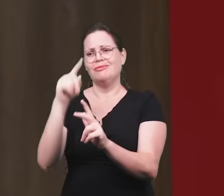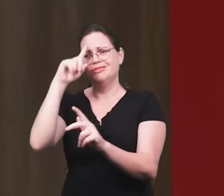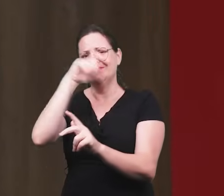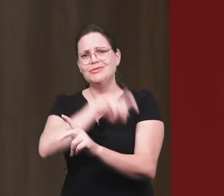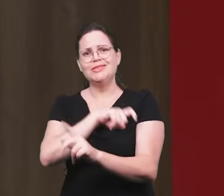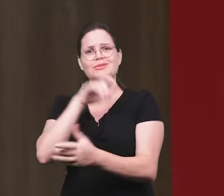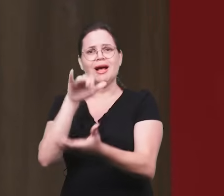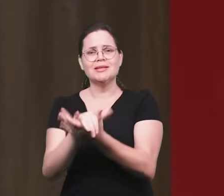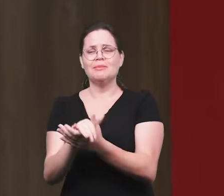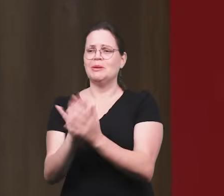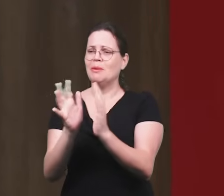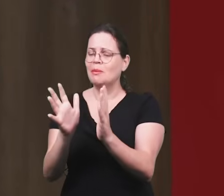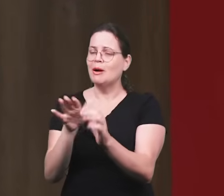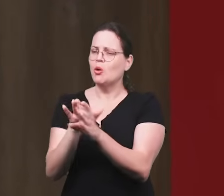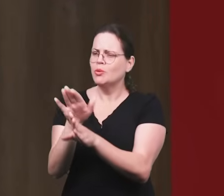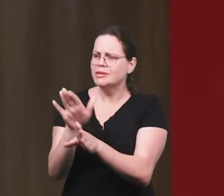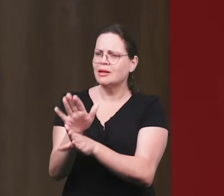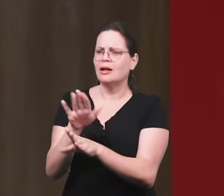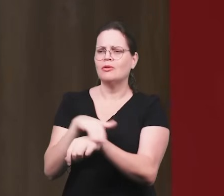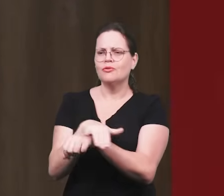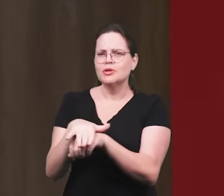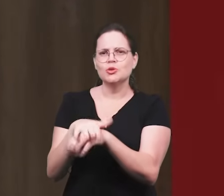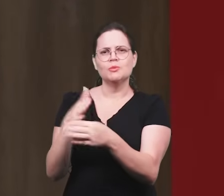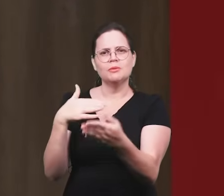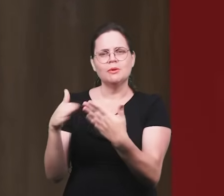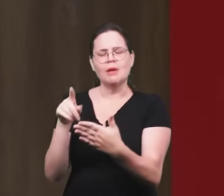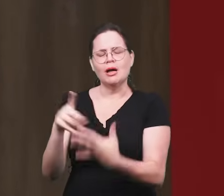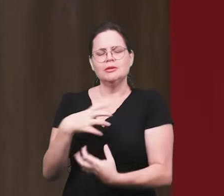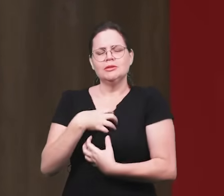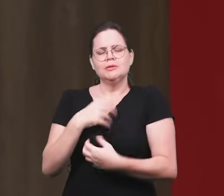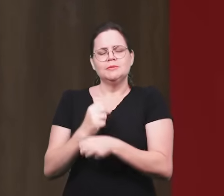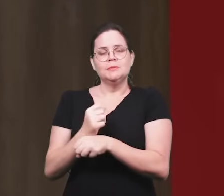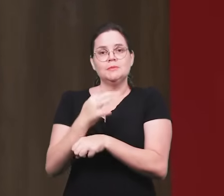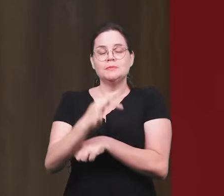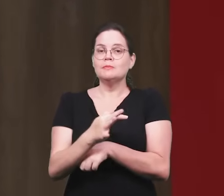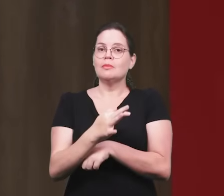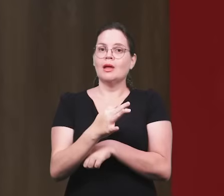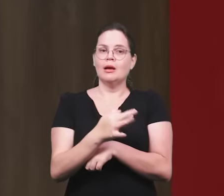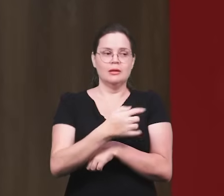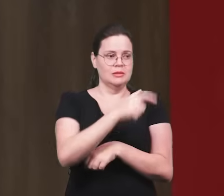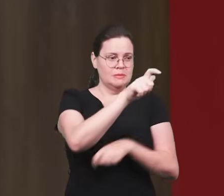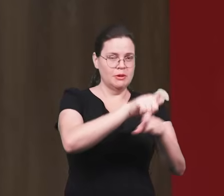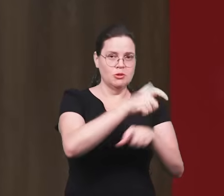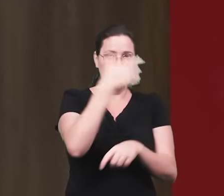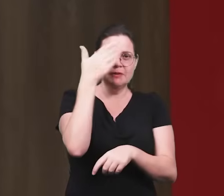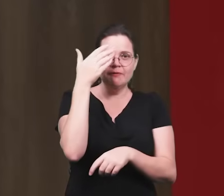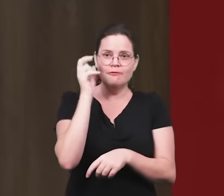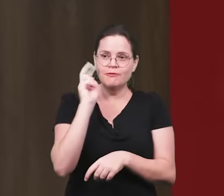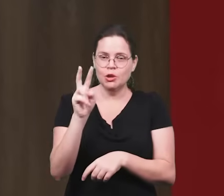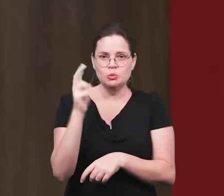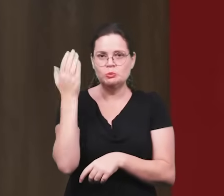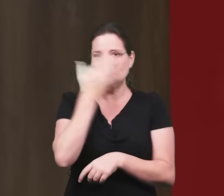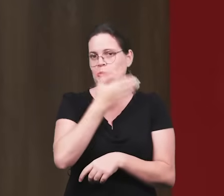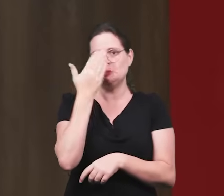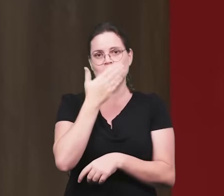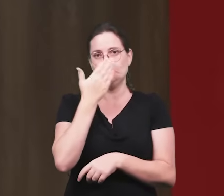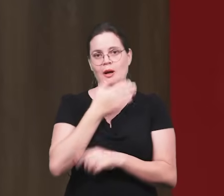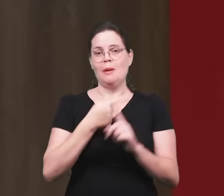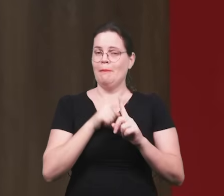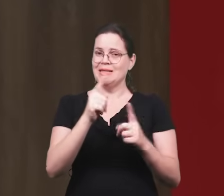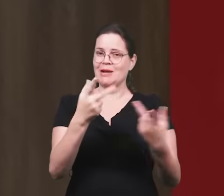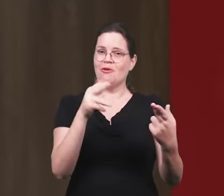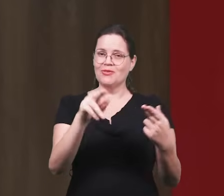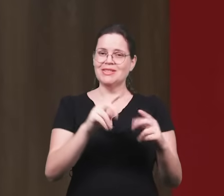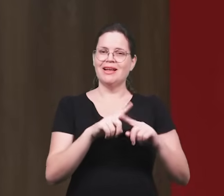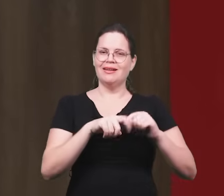teve com ela, que conversou, que trouxe uma palavra de esperança, um trabalho que ninguém viu, mas você está tecendo ali a túnica, né? Então